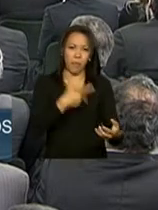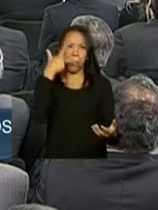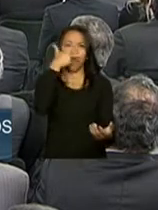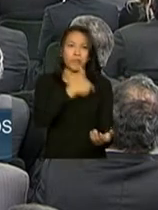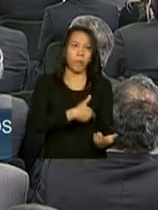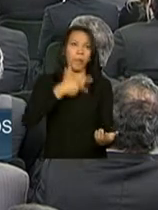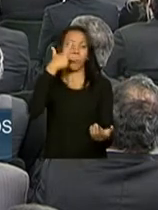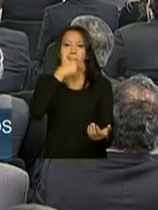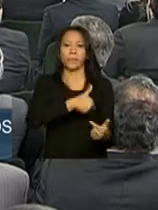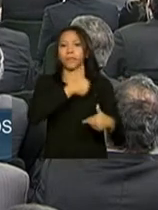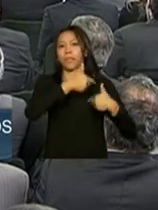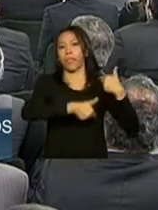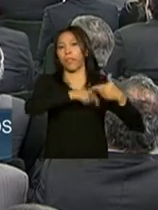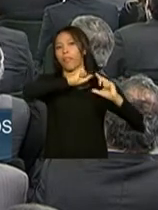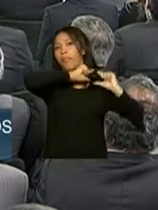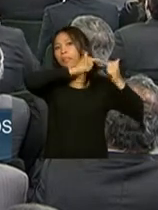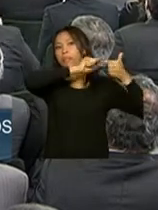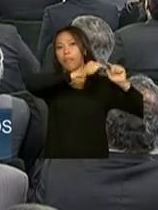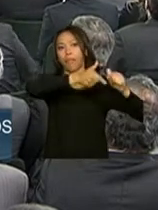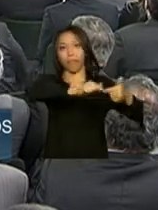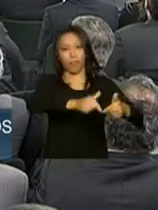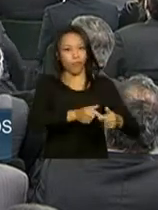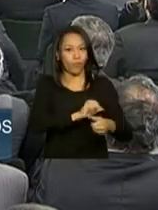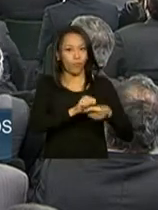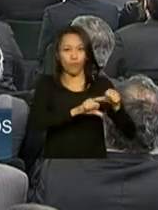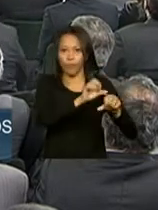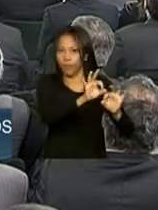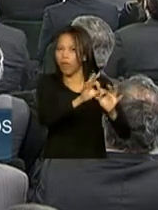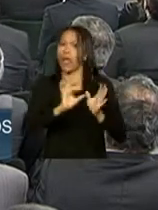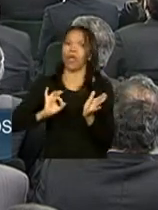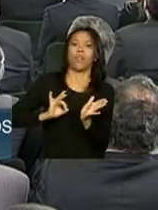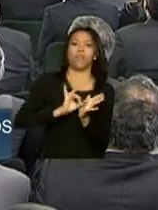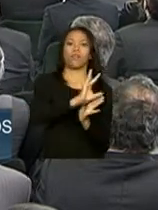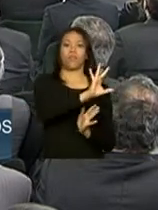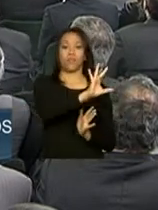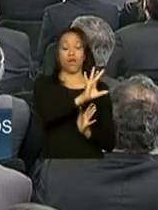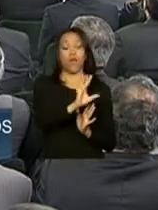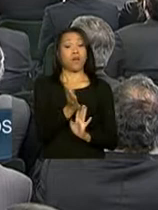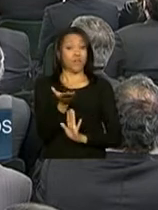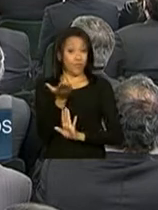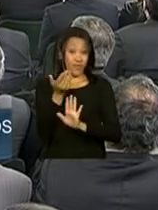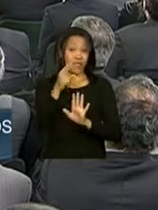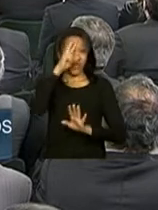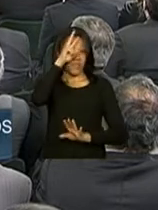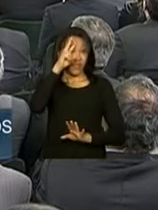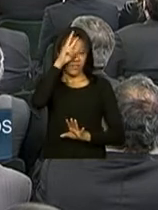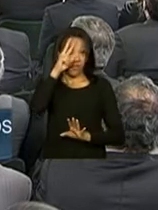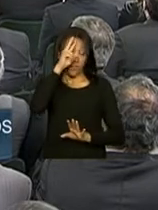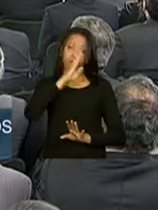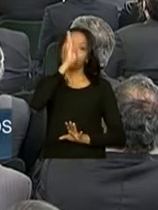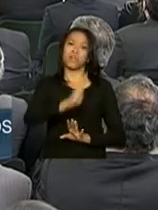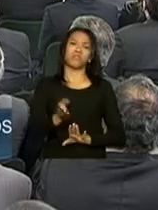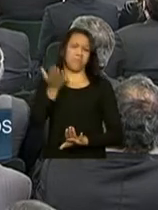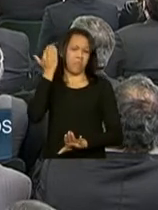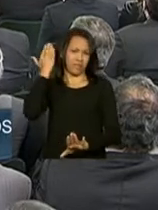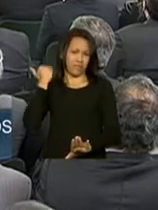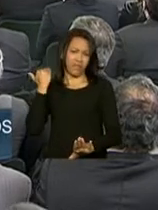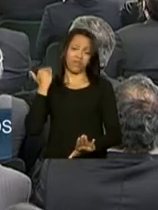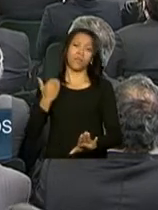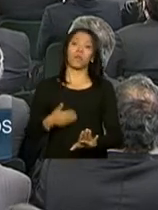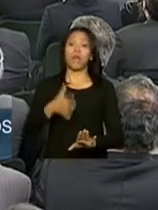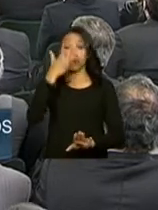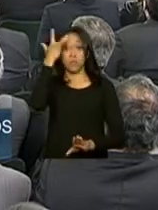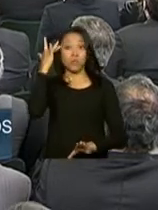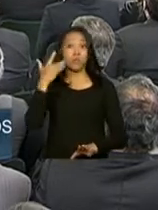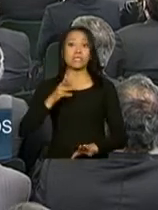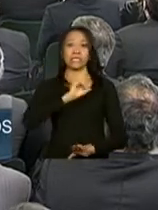arcaico, com o fim do carcomido. No passado desse país, líderes diziam que governar